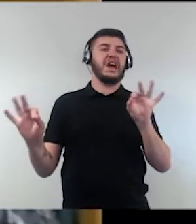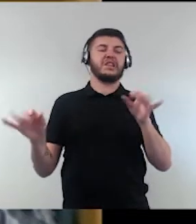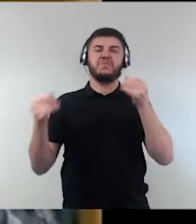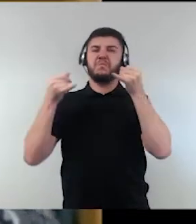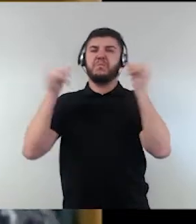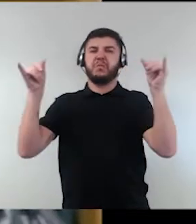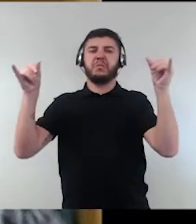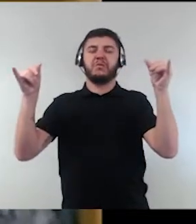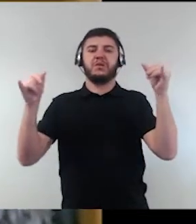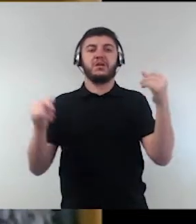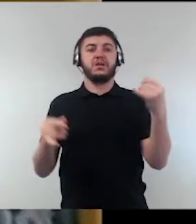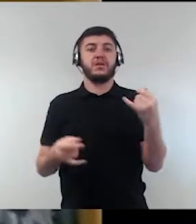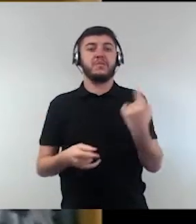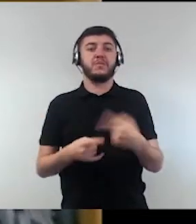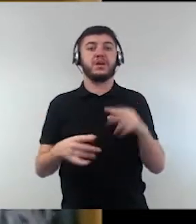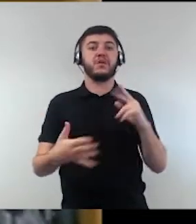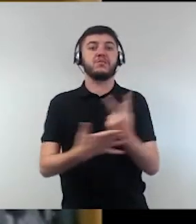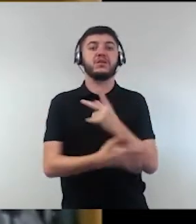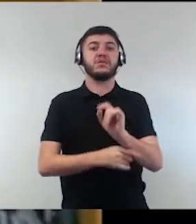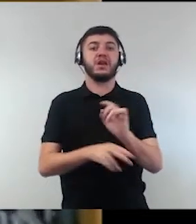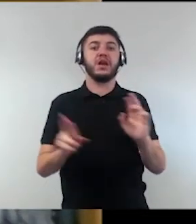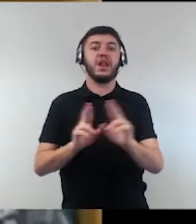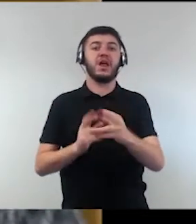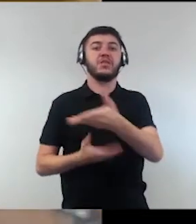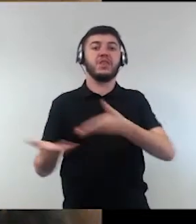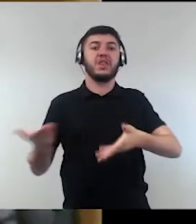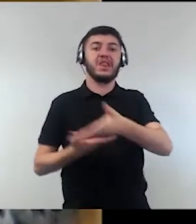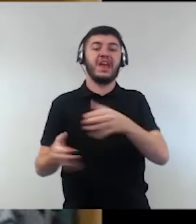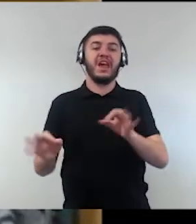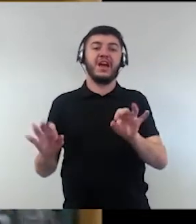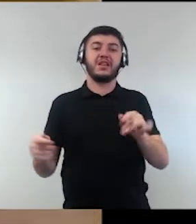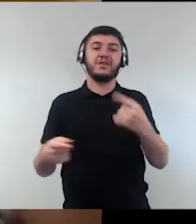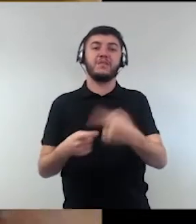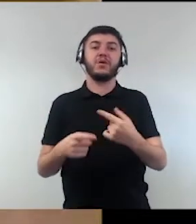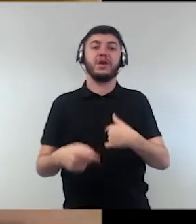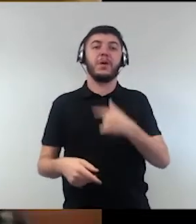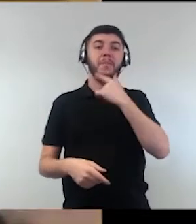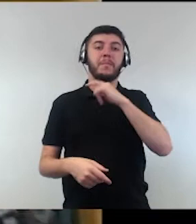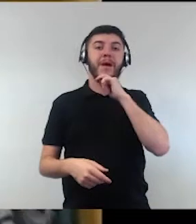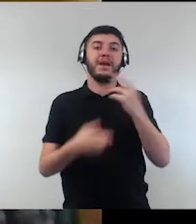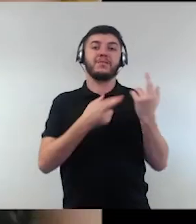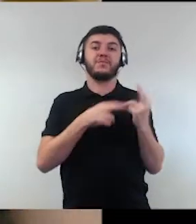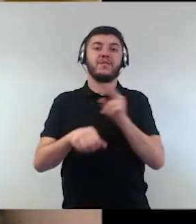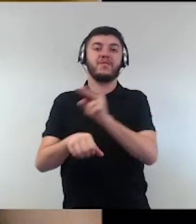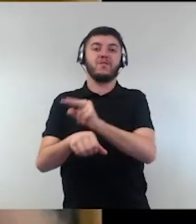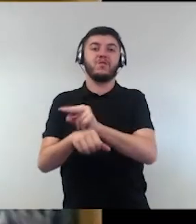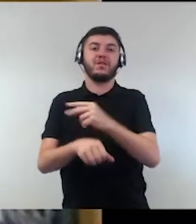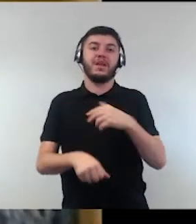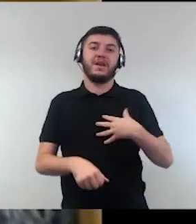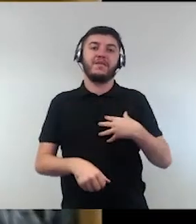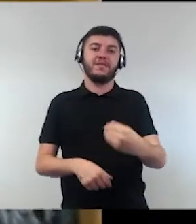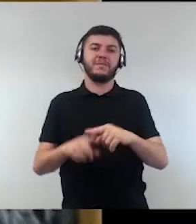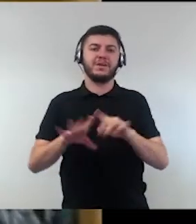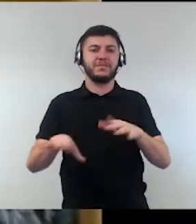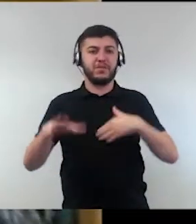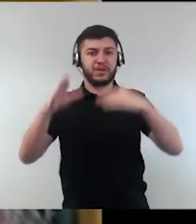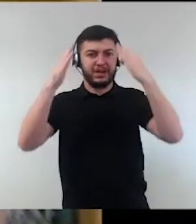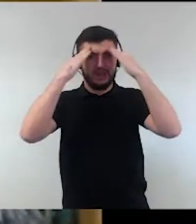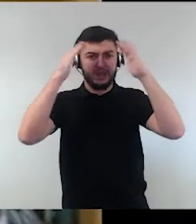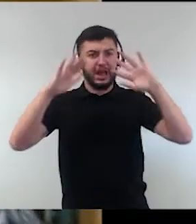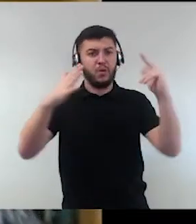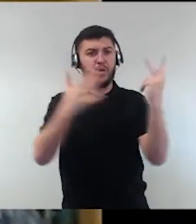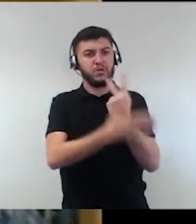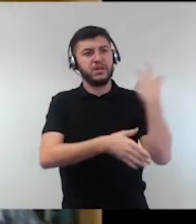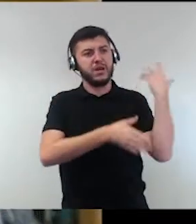dela foi criada pelo pai. E, ao final, para eu conseguir entender o que acontecia, a